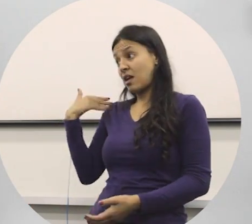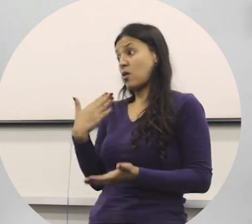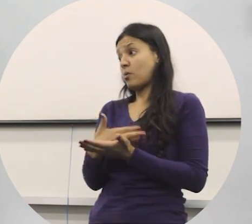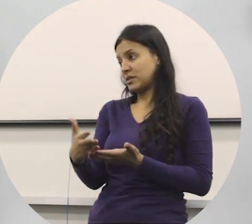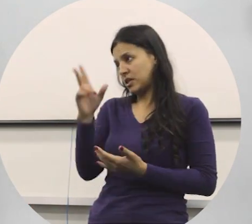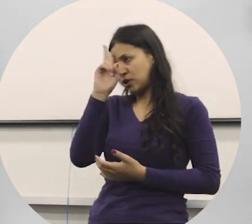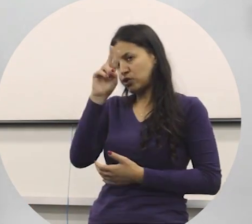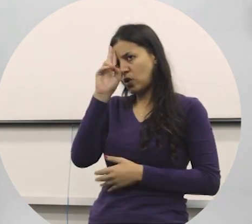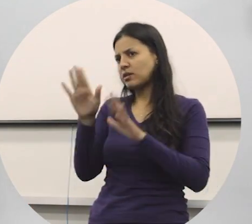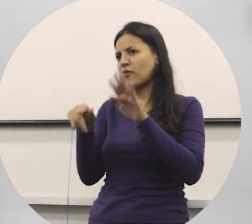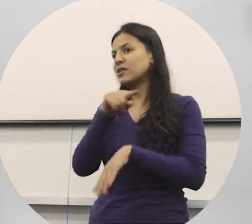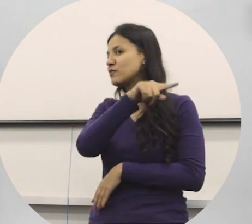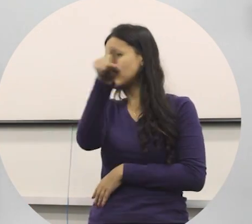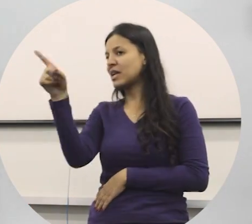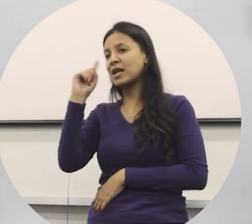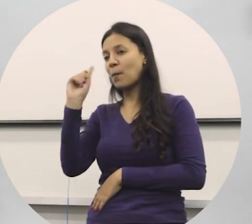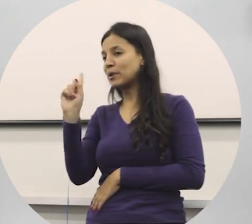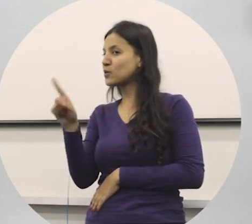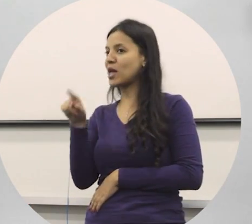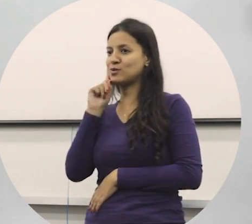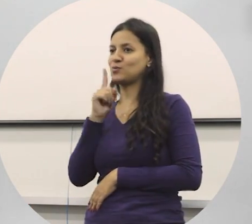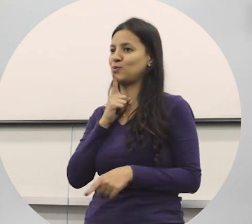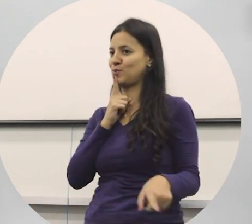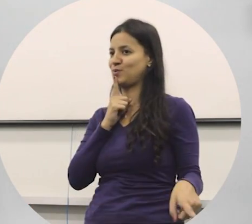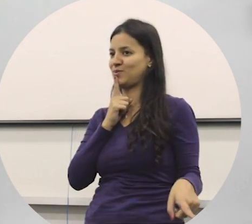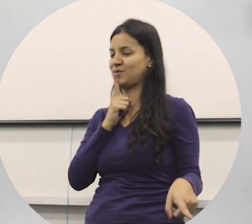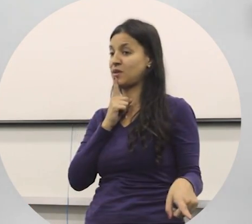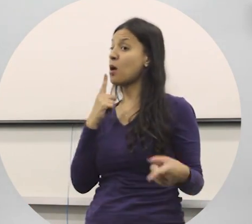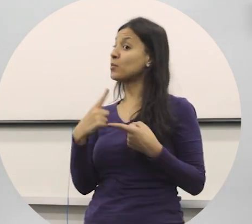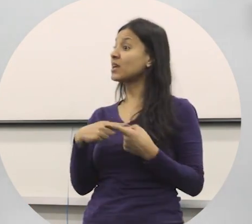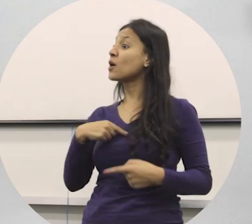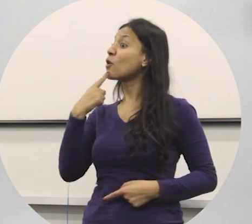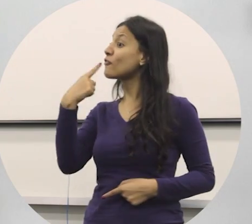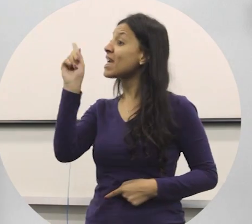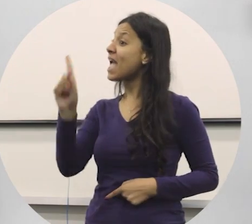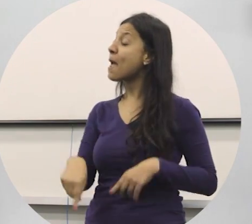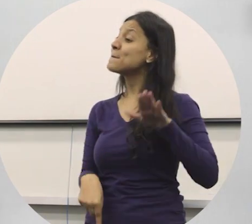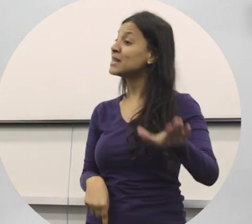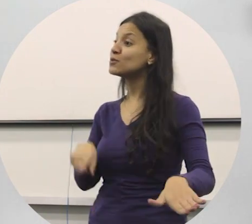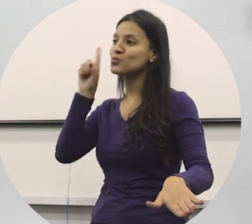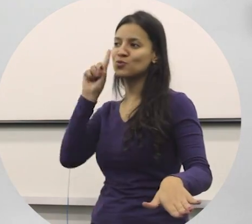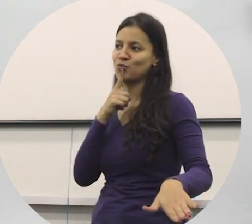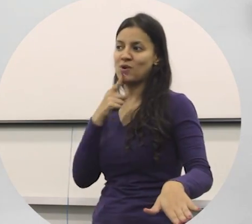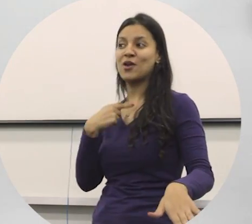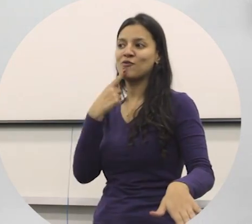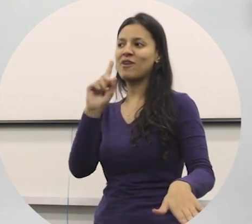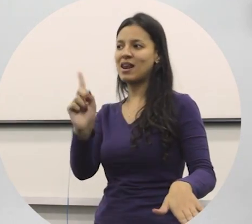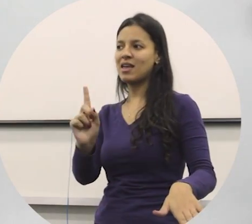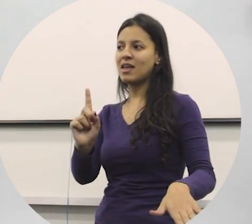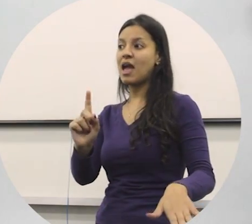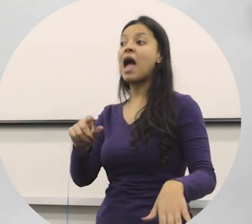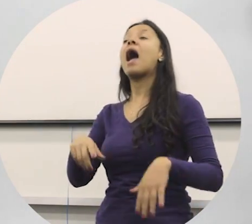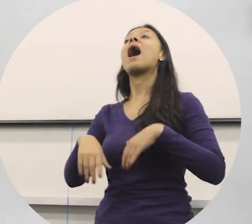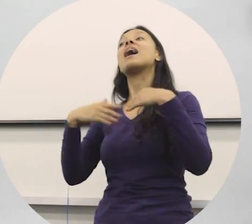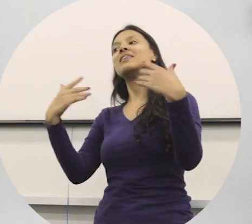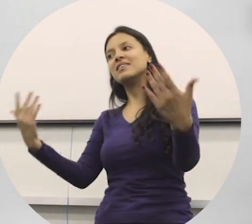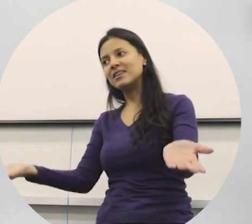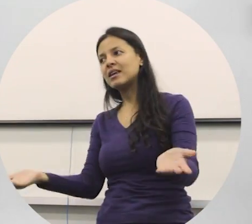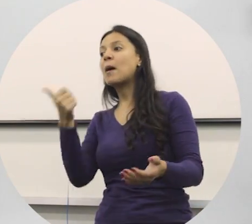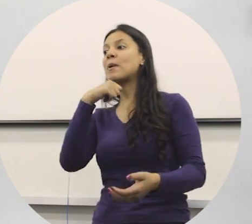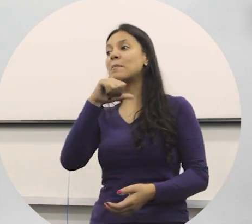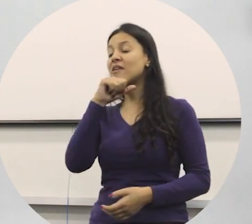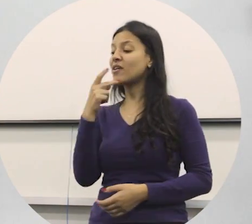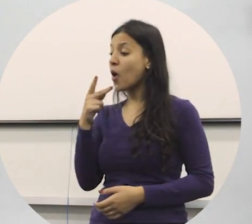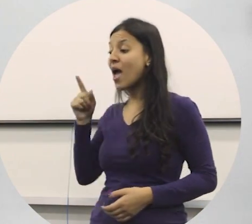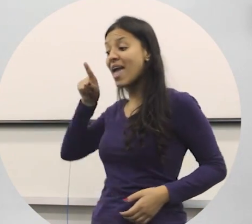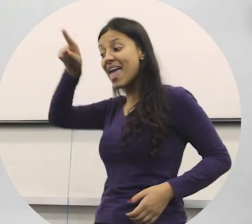de vocês não identificou que era uma criança surda, porque eu não marquei a criança surda. Só depois, quando ele disse, que a mãe disse,